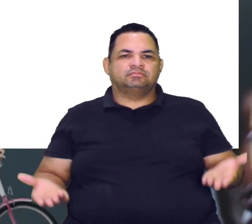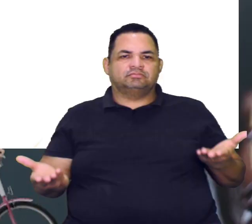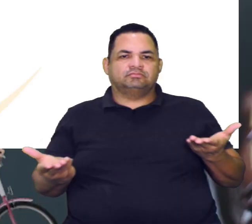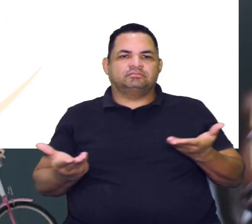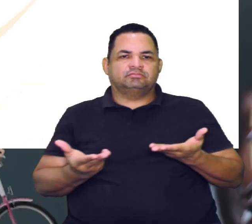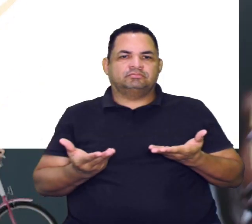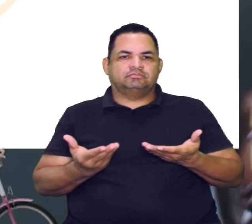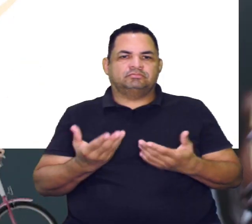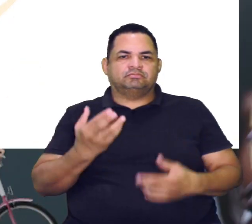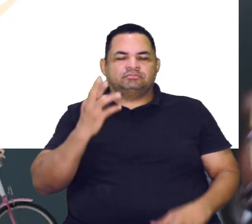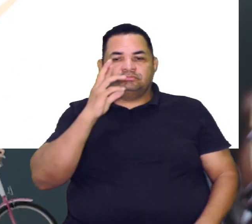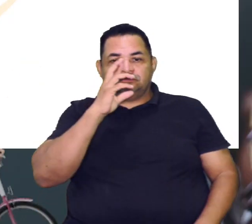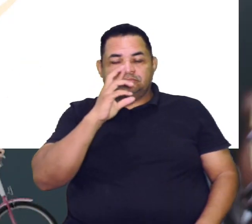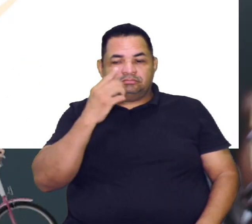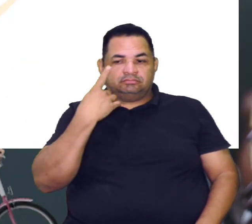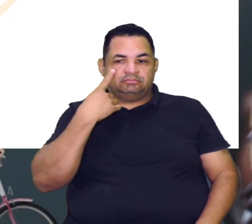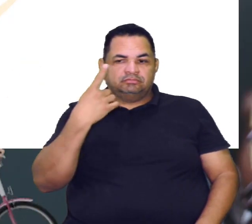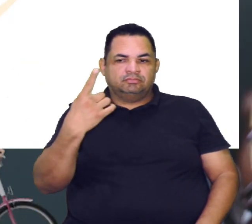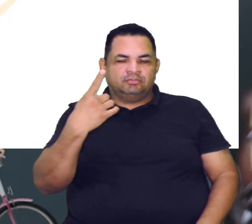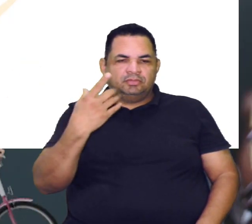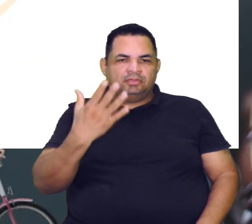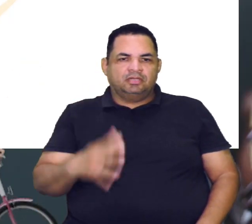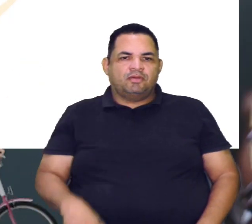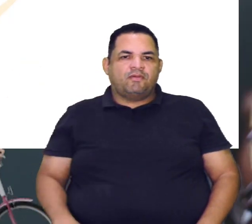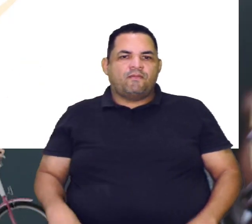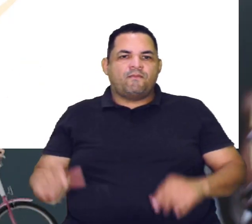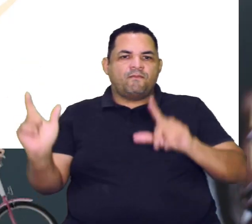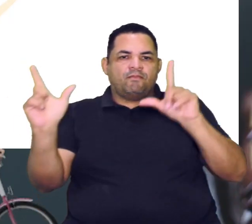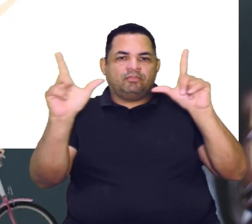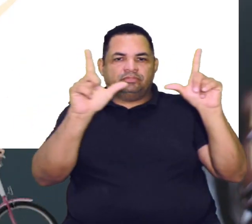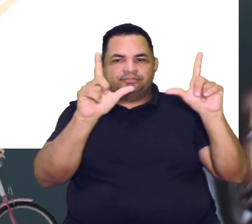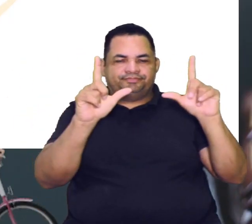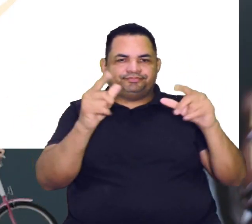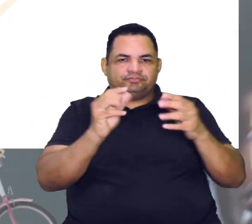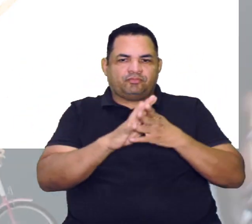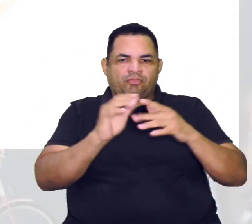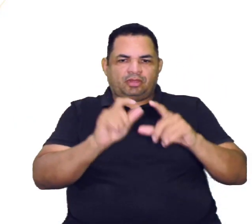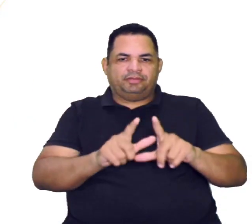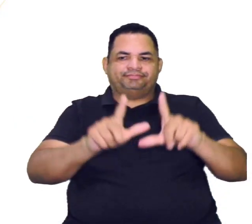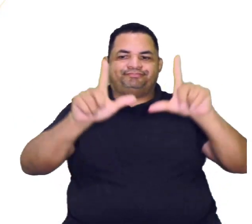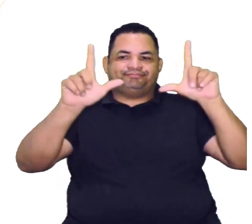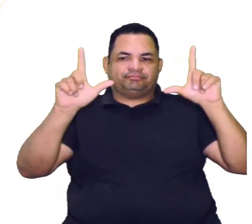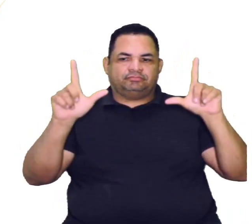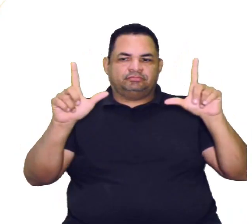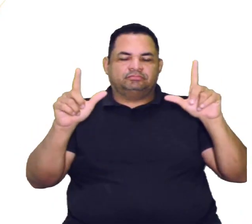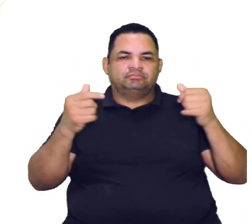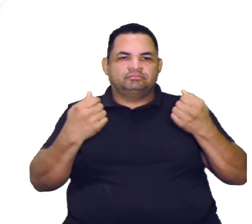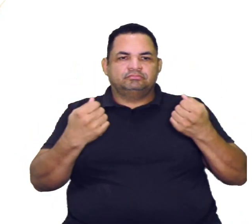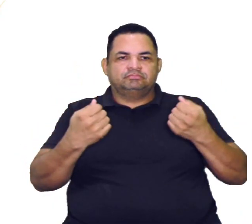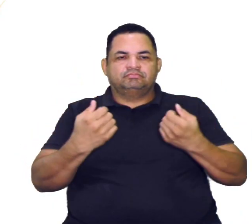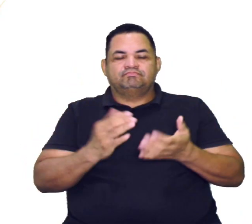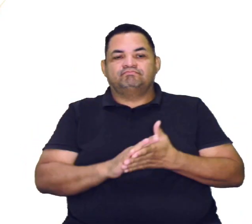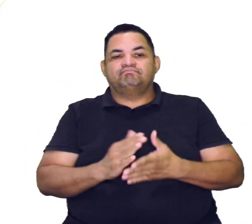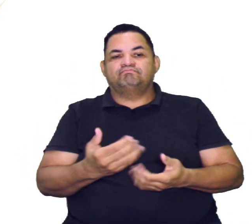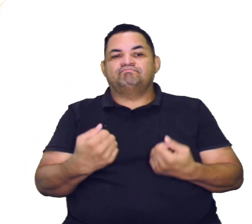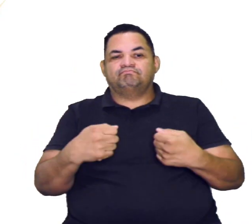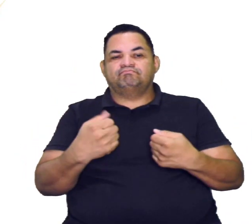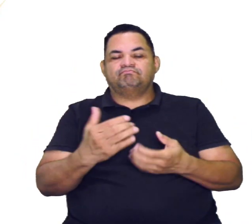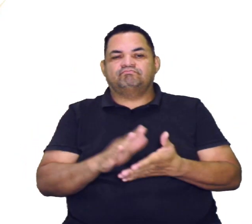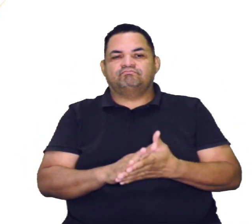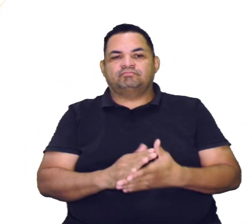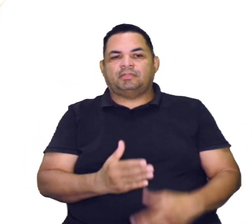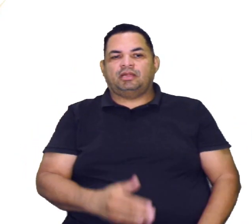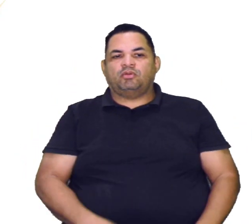vai observar aí. E olha só, dá uma olhada nesse slide aí. Vou pedir para expandir para que você possa me